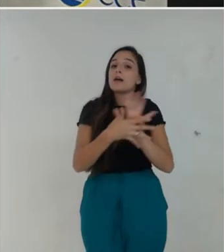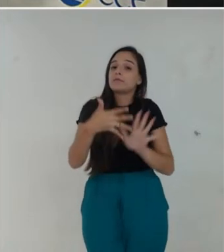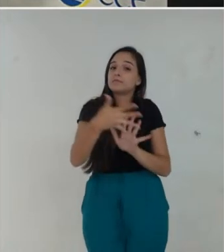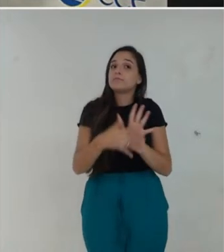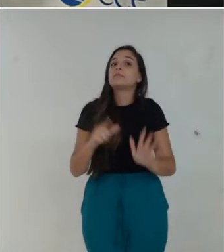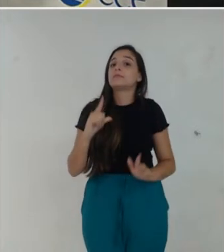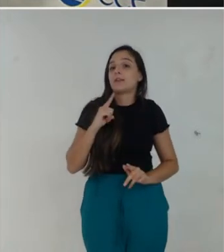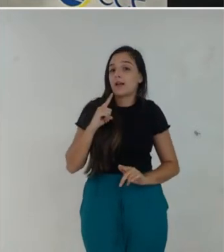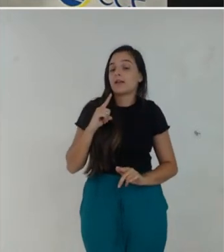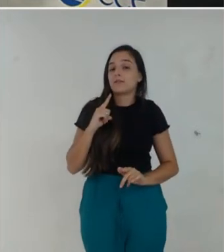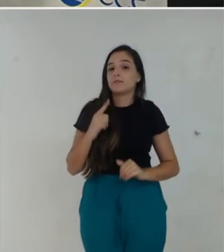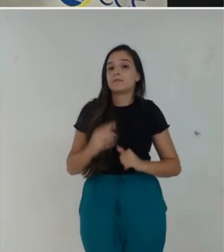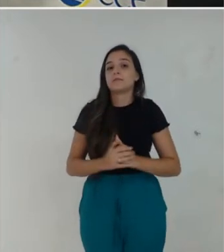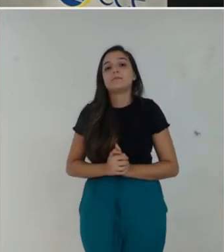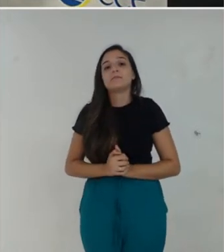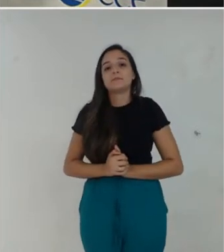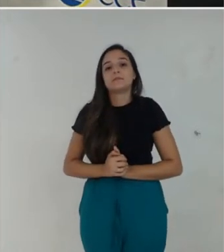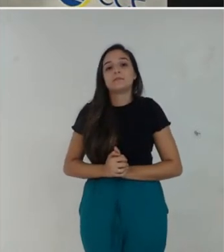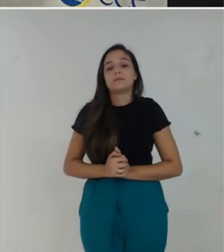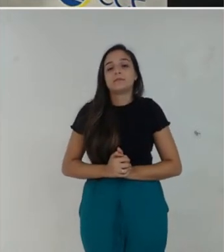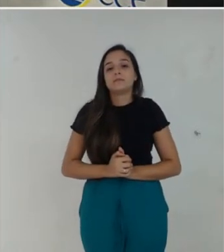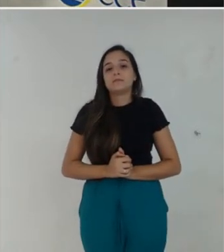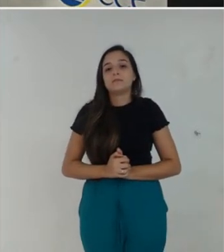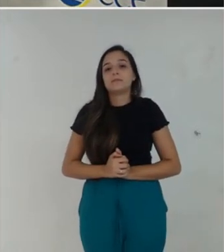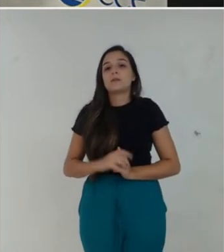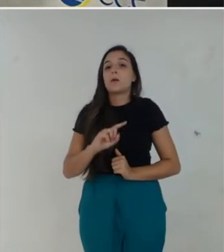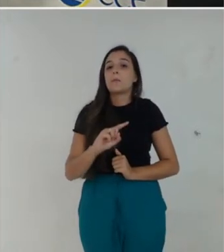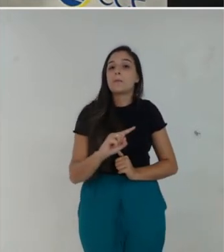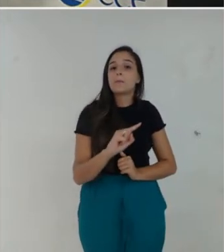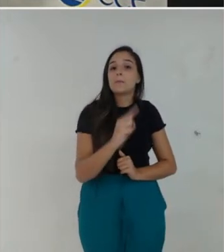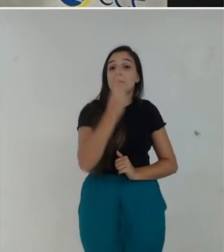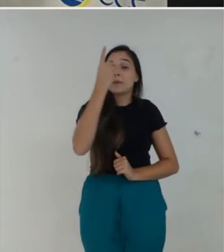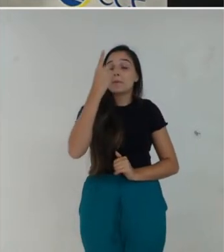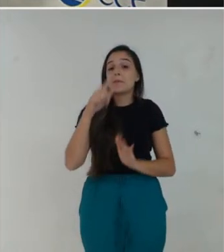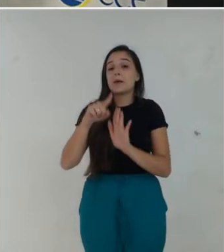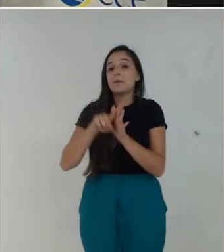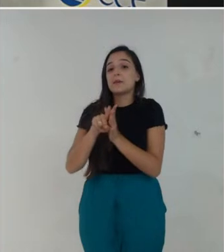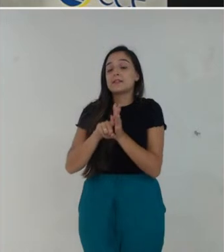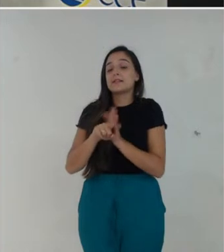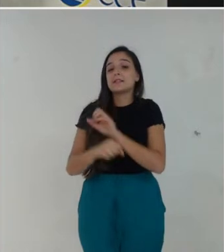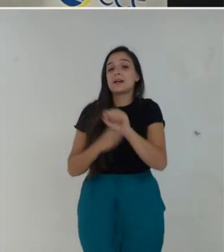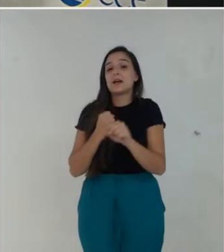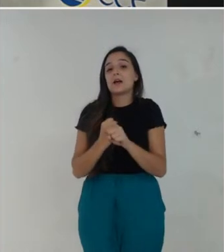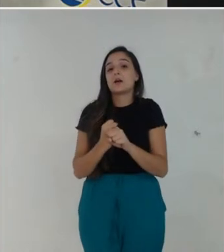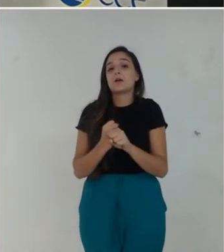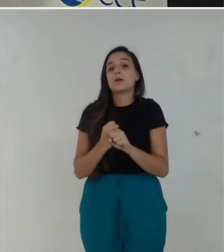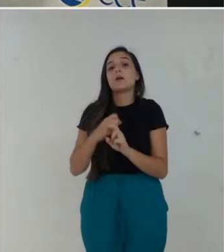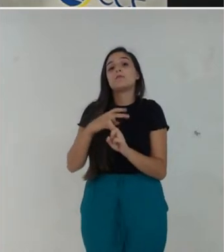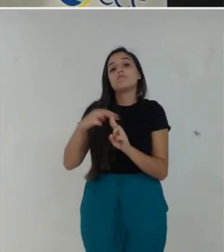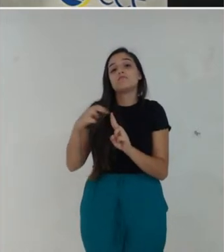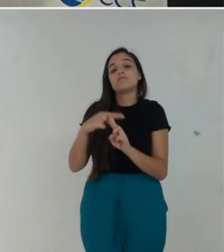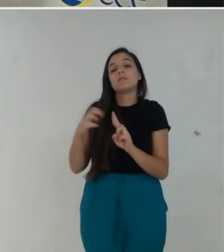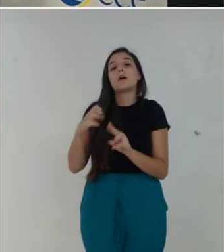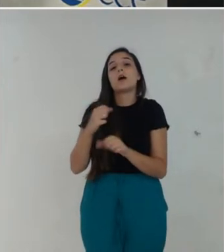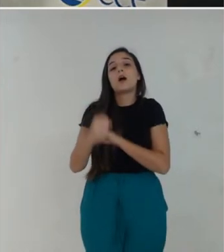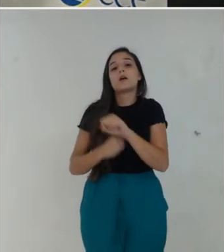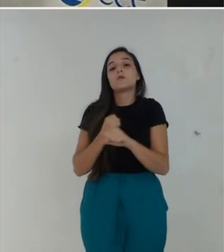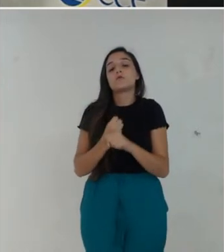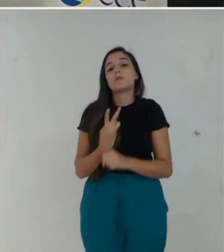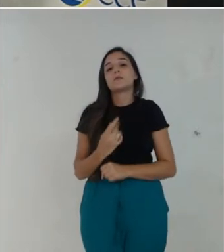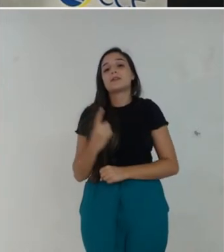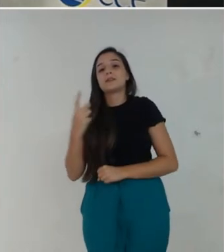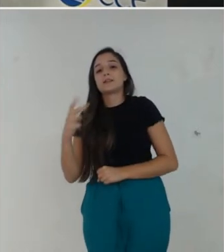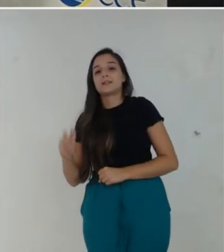publicações, né? E depois nós temos a primeira pesquisa no pós-trad em 2015, na POET em 2016. Depois